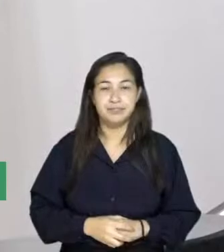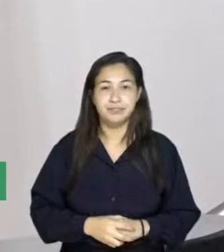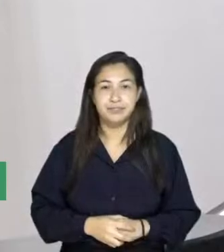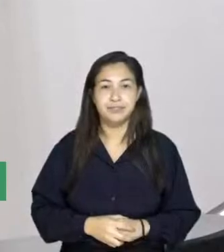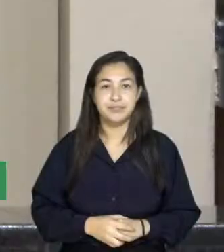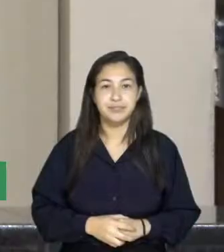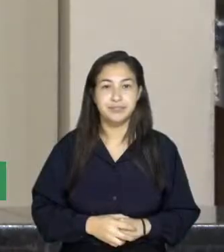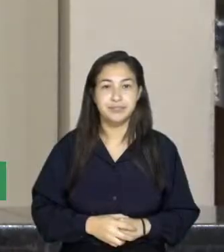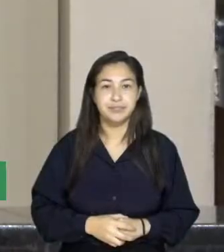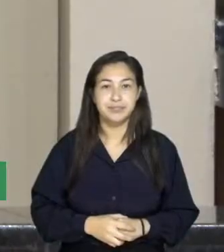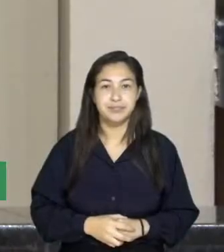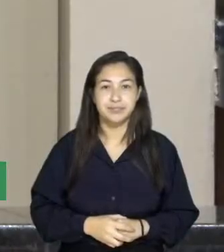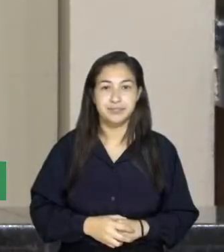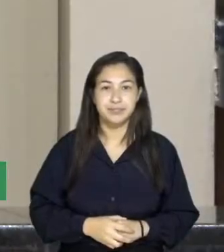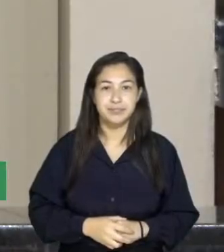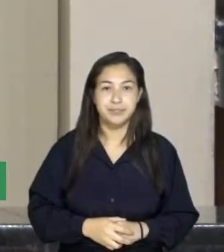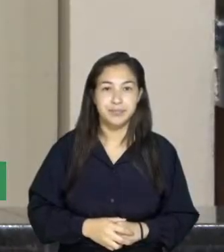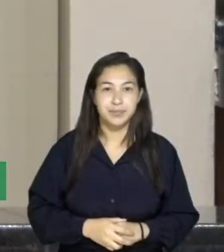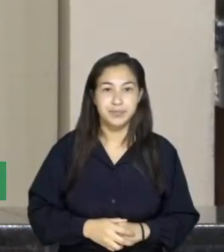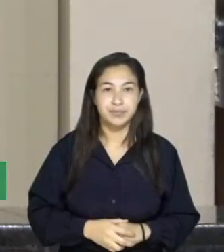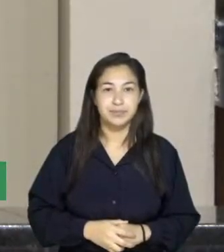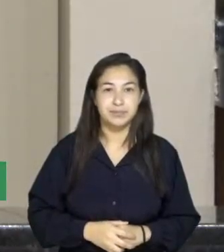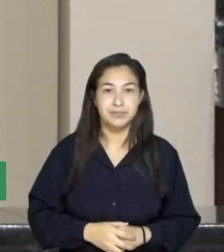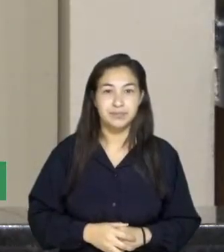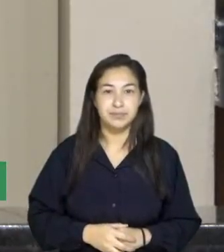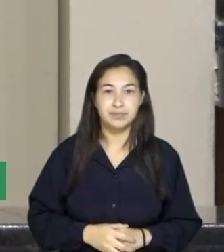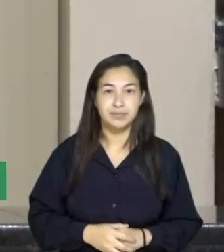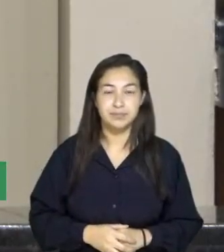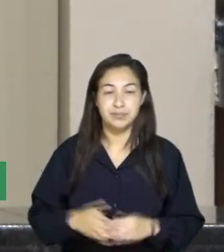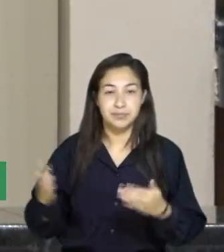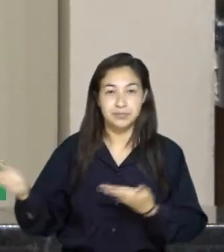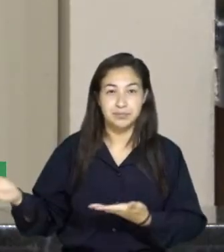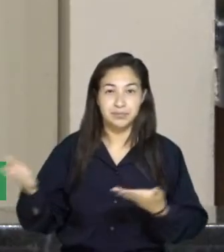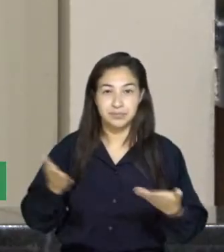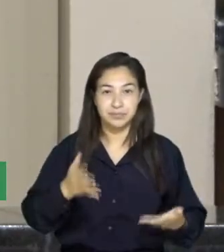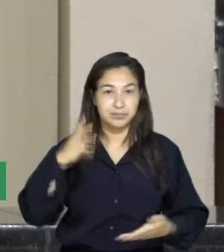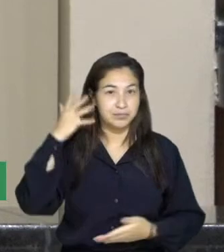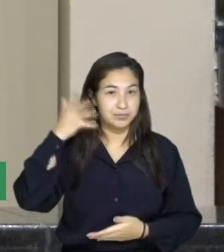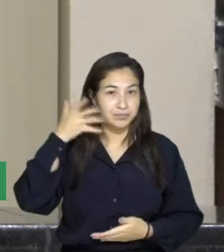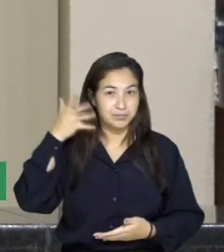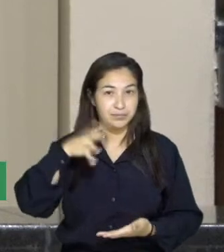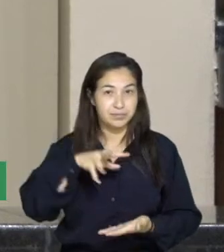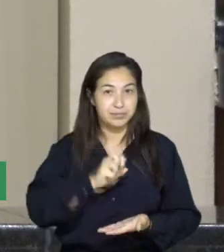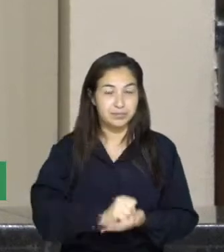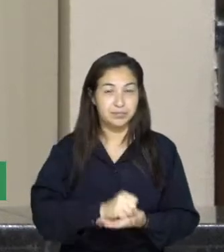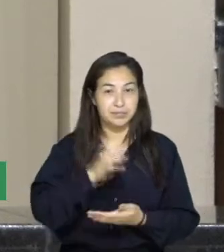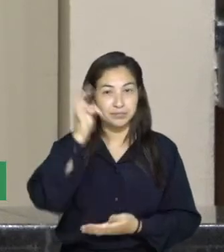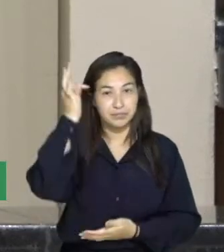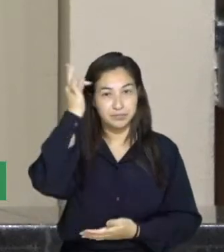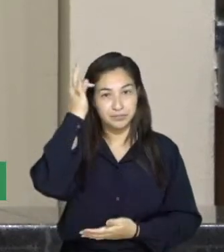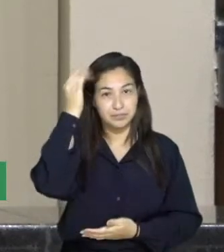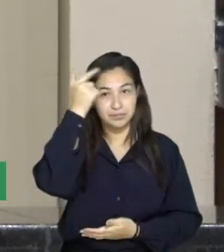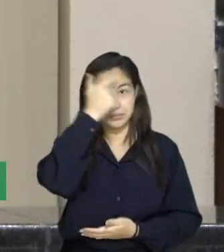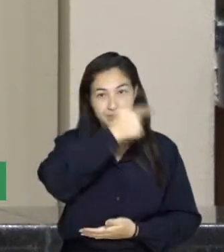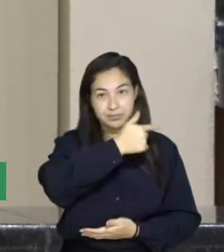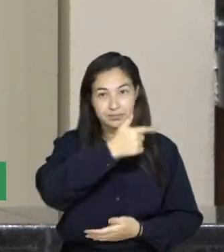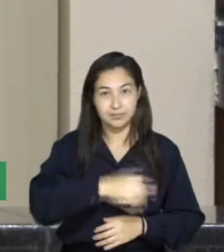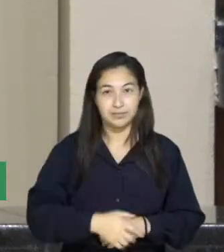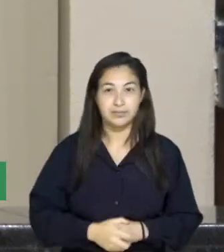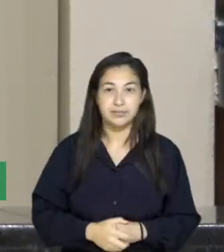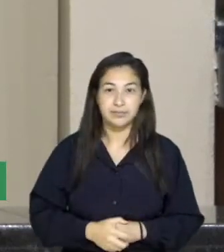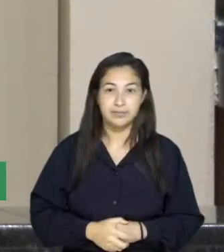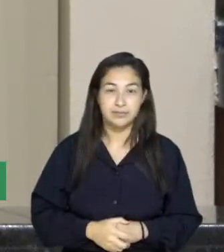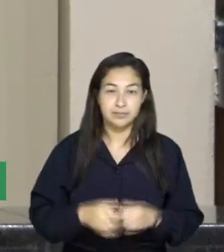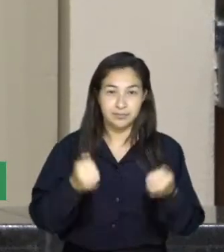Obrigado. Próximo orador inscrito, deputado Fabián Daluz. Ainda